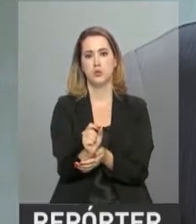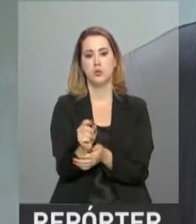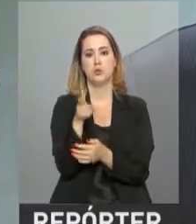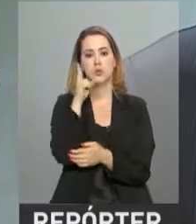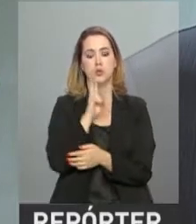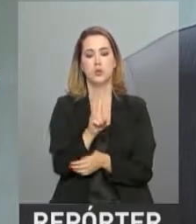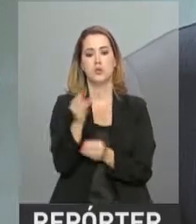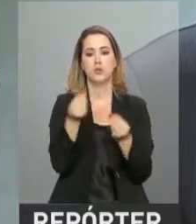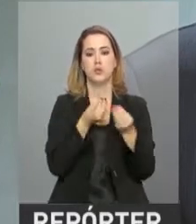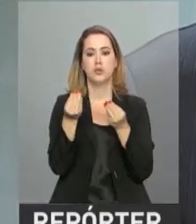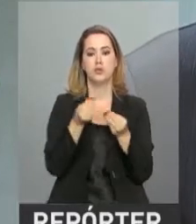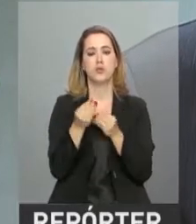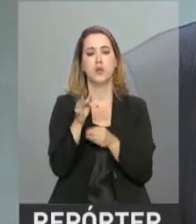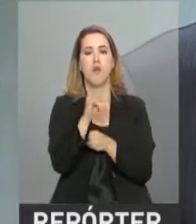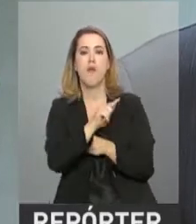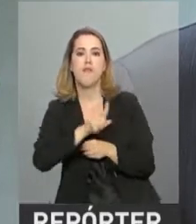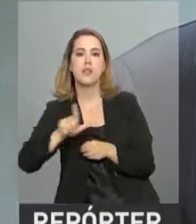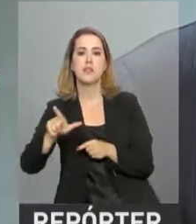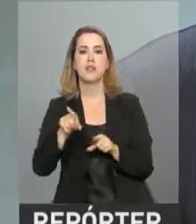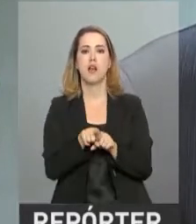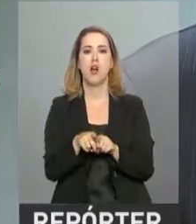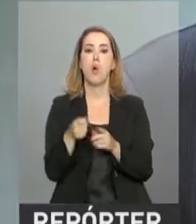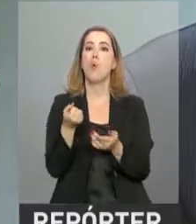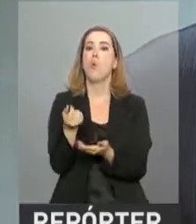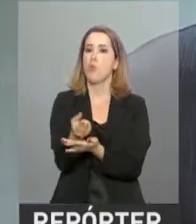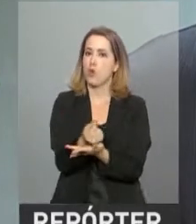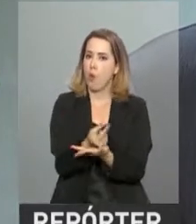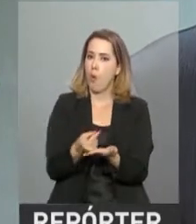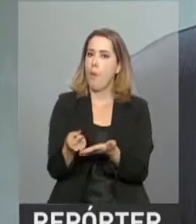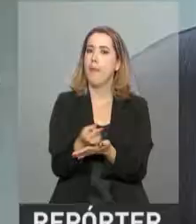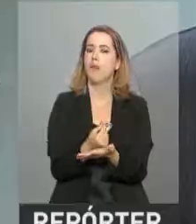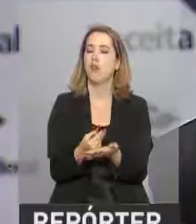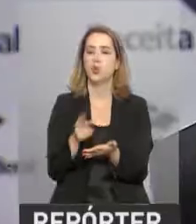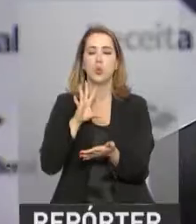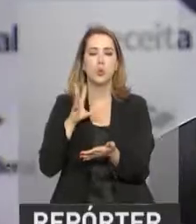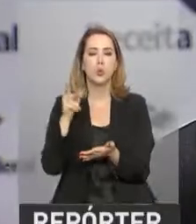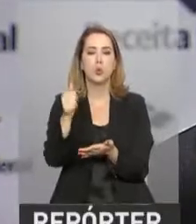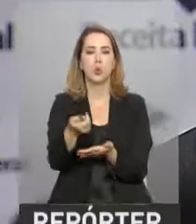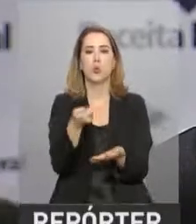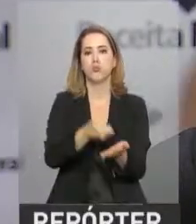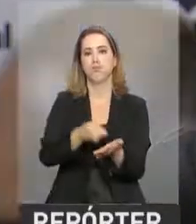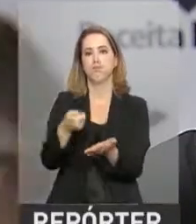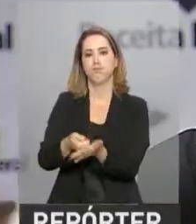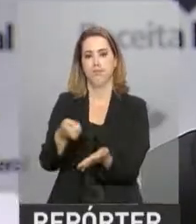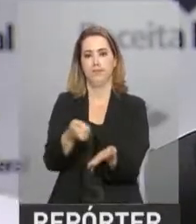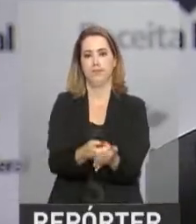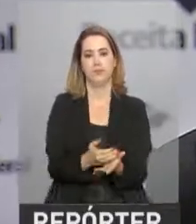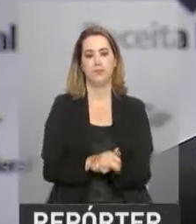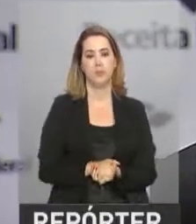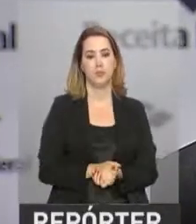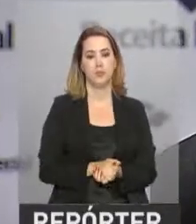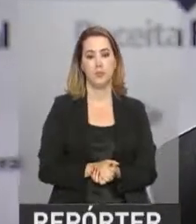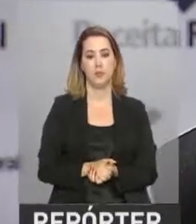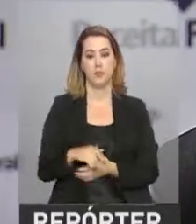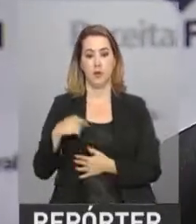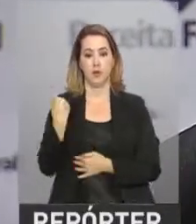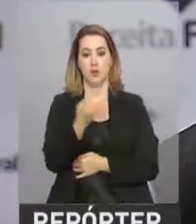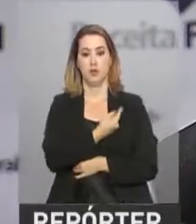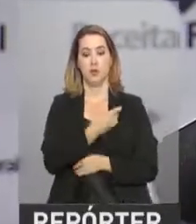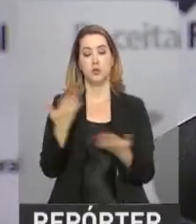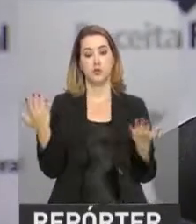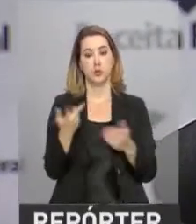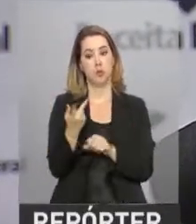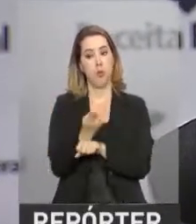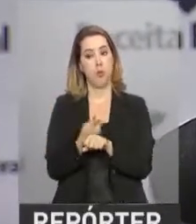os procedimentos fiscais e fazer a cobrança dos valores devidos. A partir de hoje, nós iniciamos um procedimento de